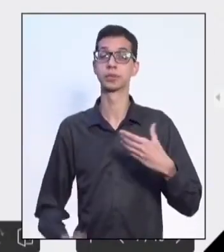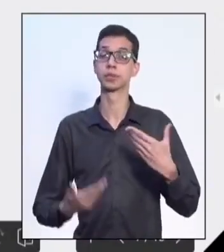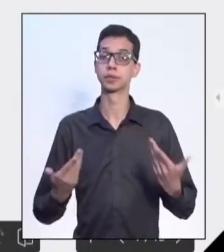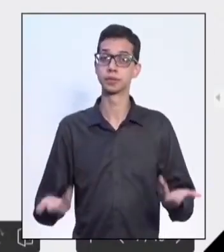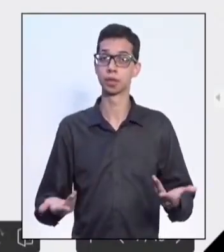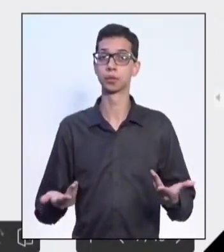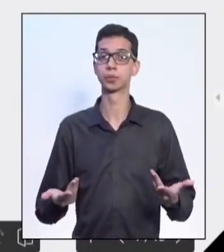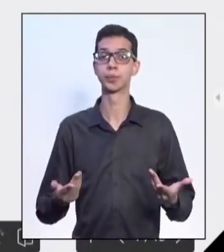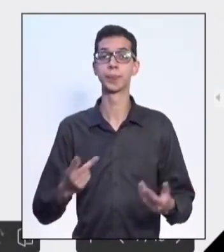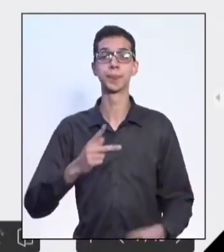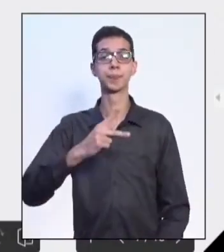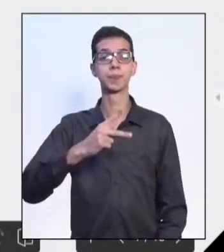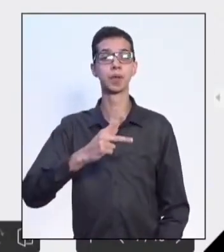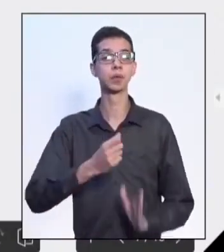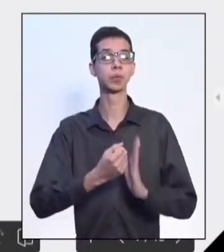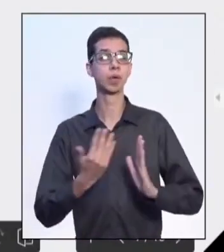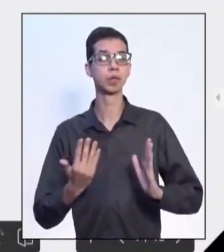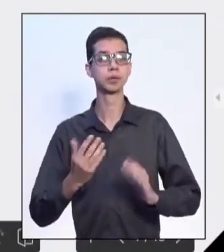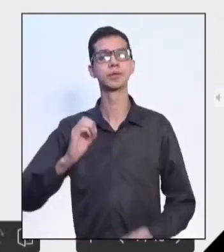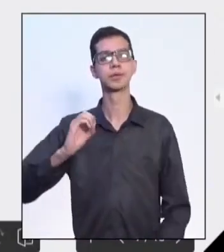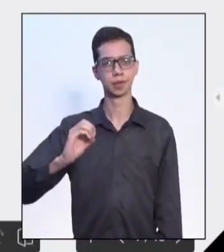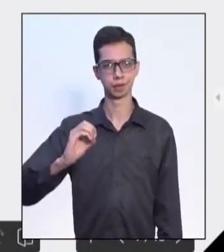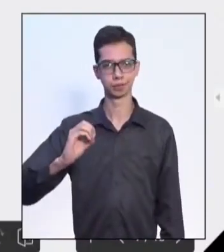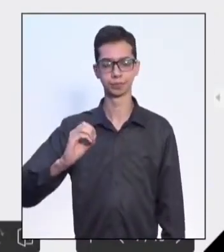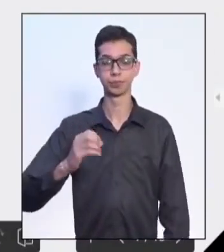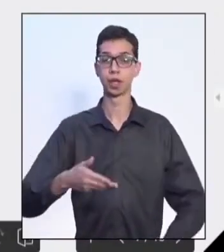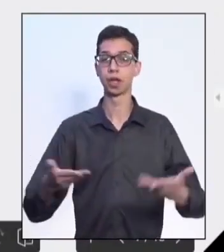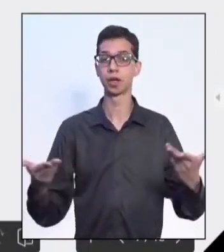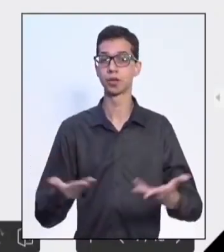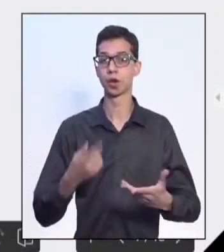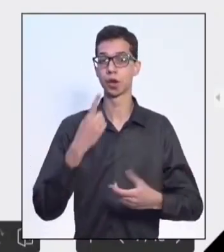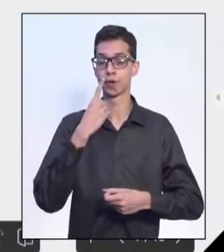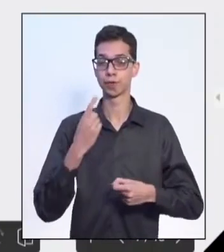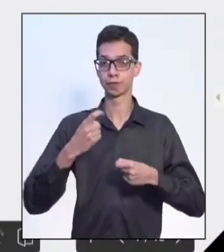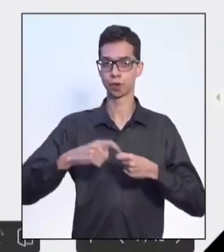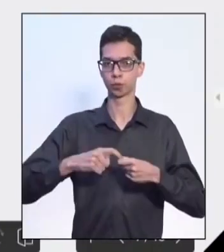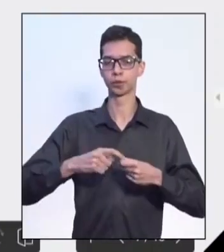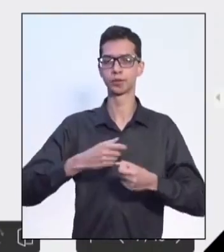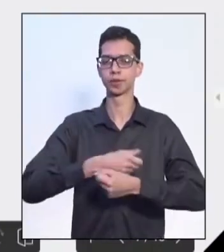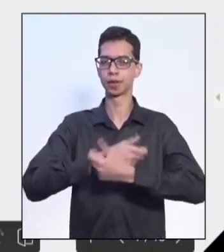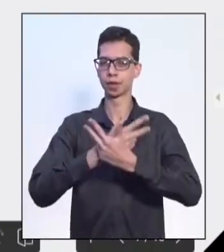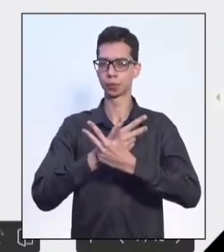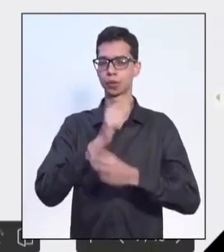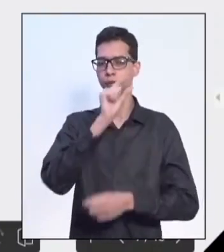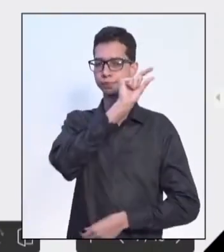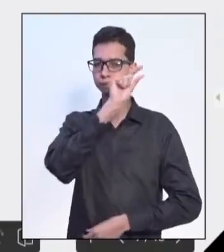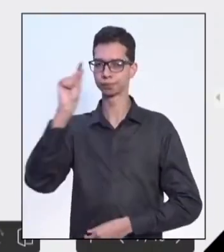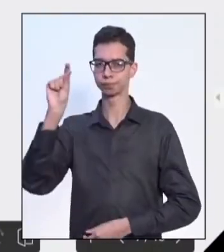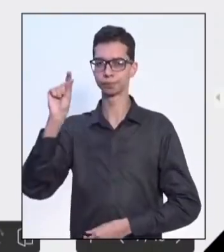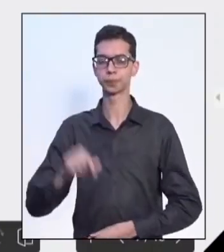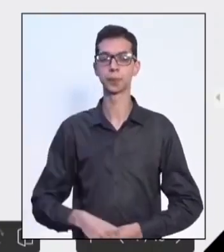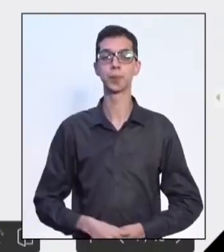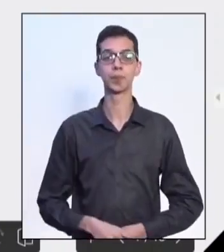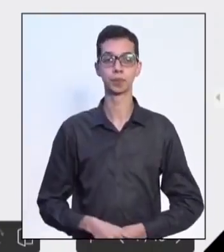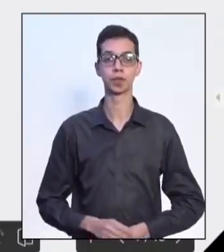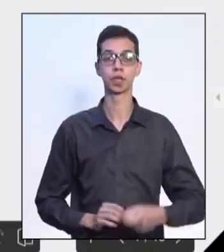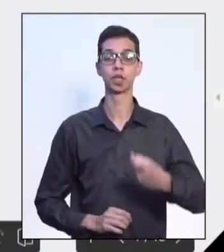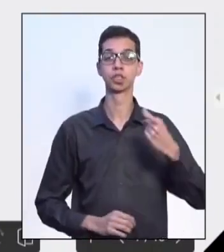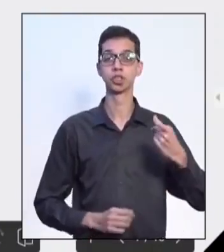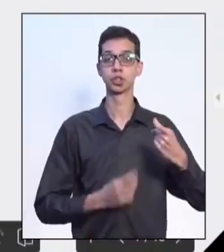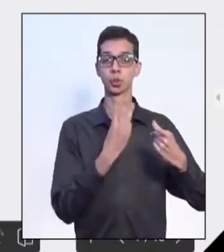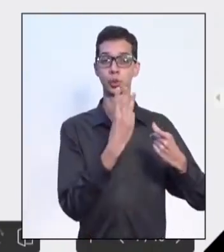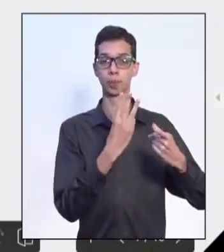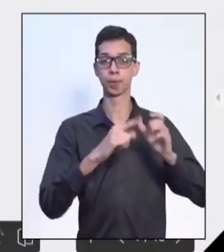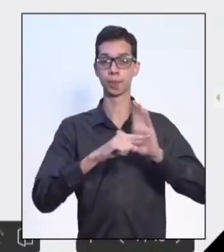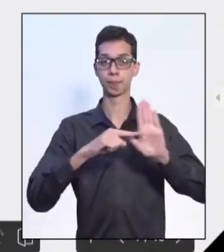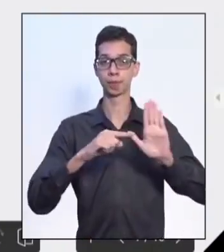produto é 0. Agora, eu vou voltar lá em cima na equação. Então, eu tenho x ao cubo